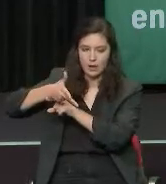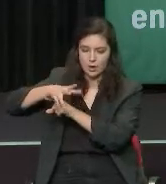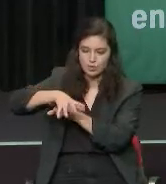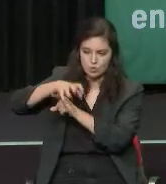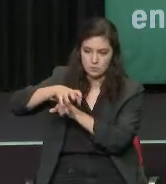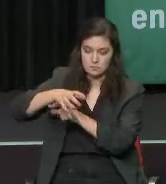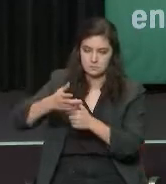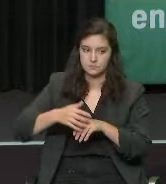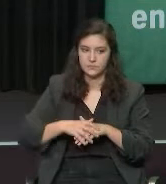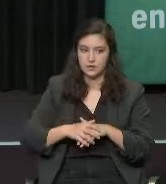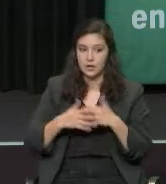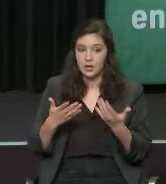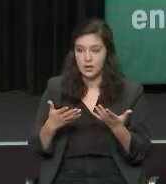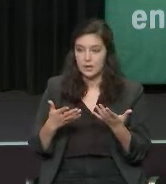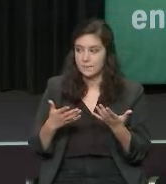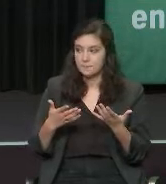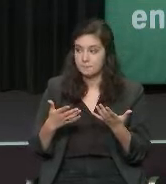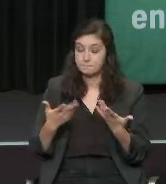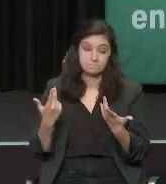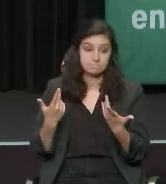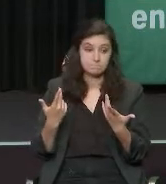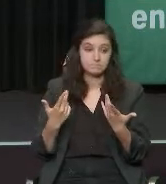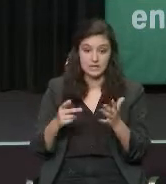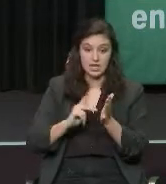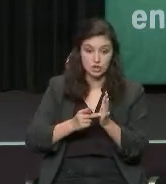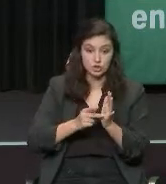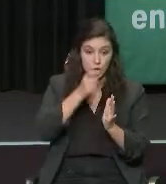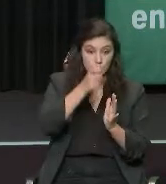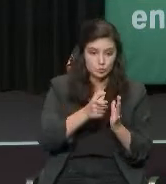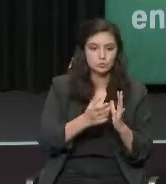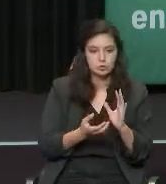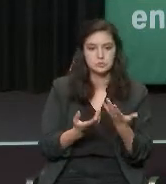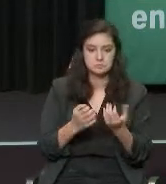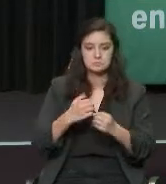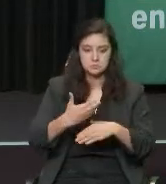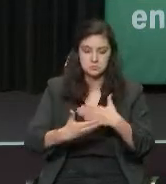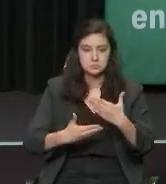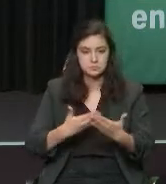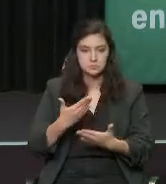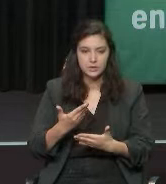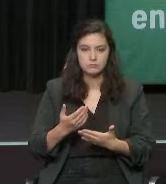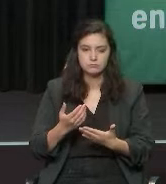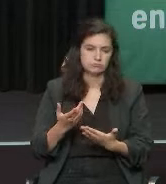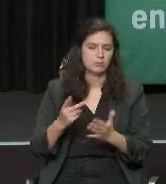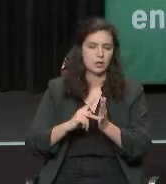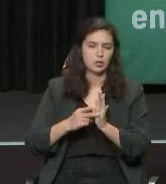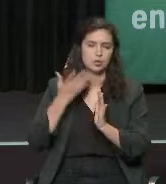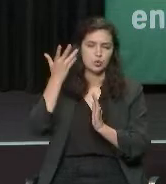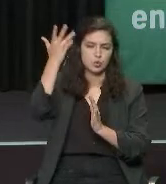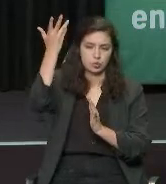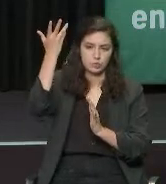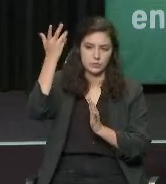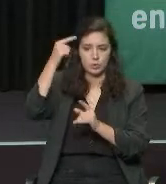câmara muito boa. Após isto, os nossos engenheiros começaram a aplicar técnicas de